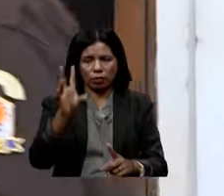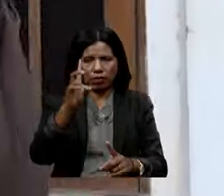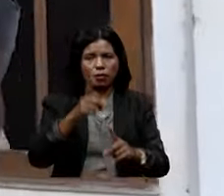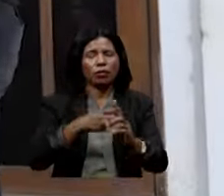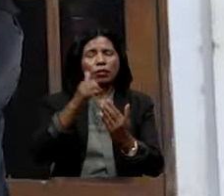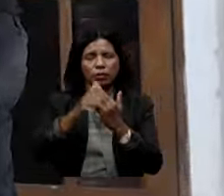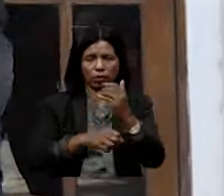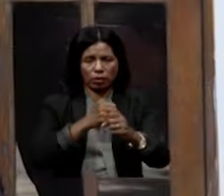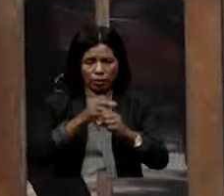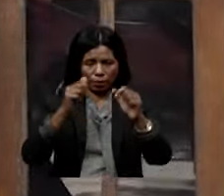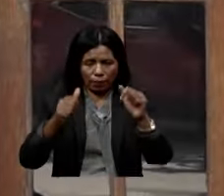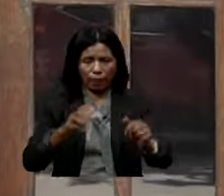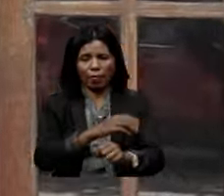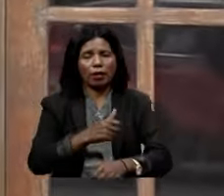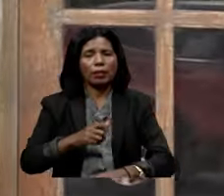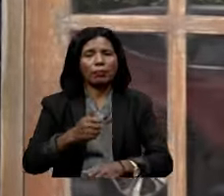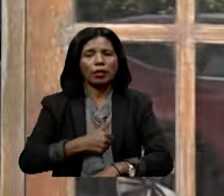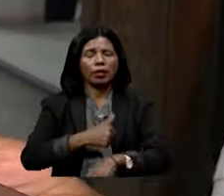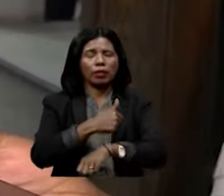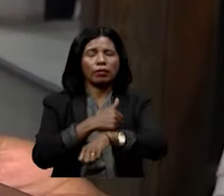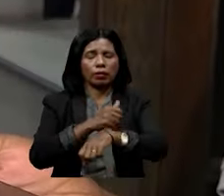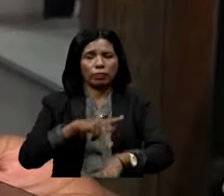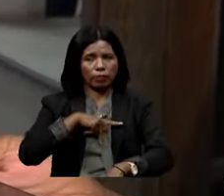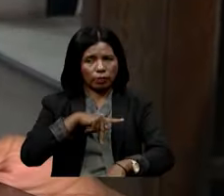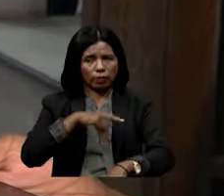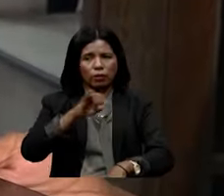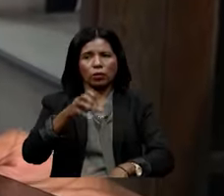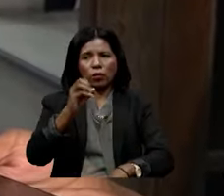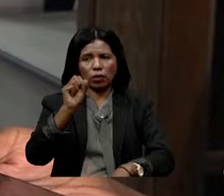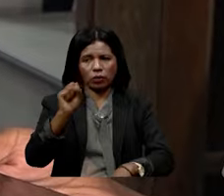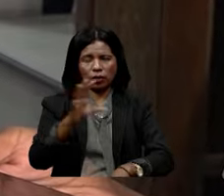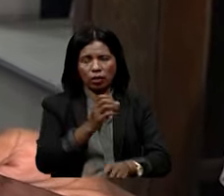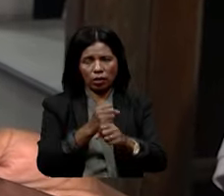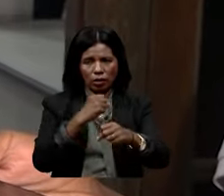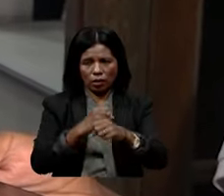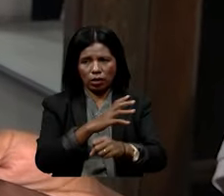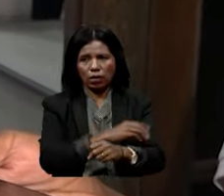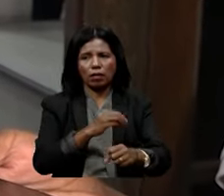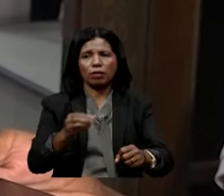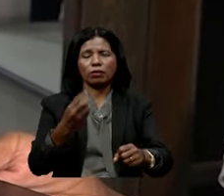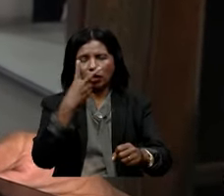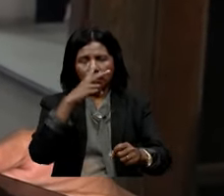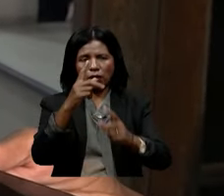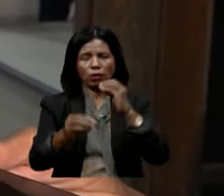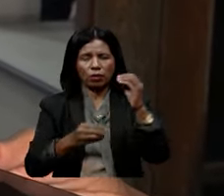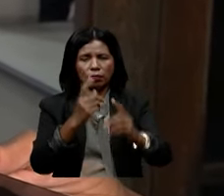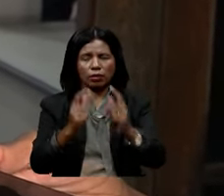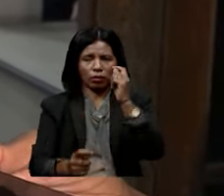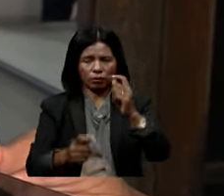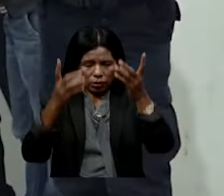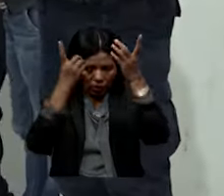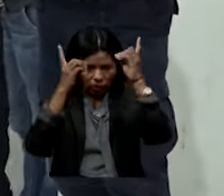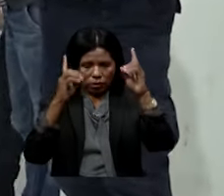Tinané, no advogado privado José Arnolfo Tevez, José Jiménez, haloqueras recurso ori contra tribunal recurso na